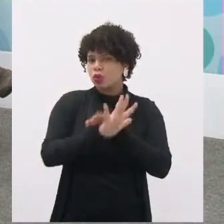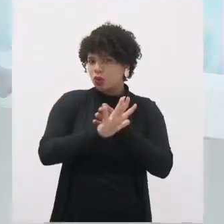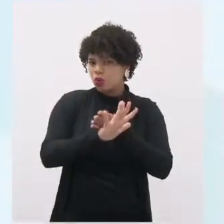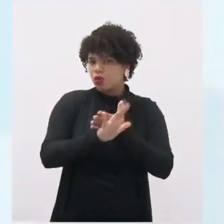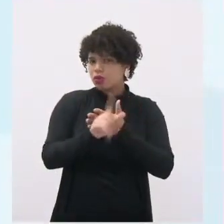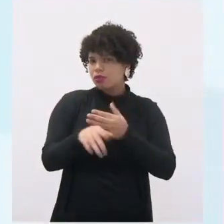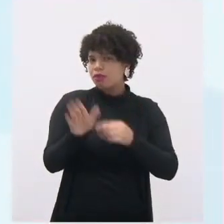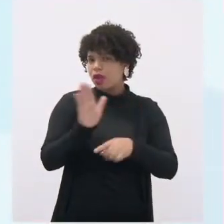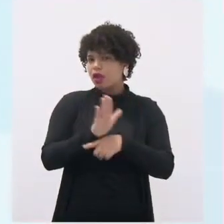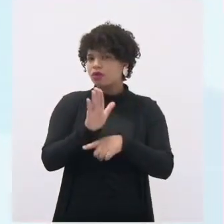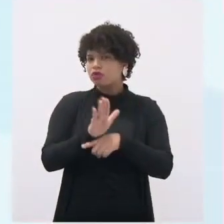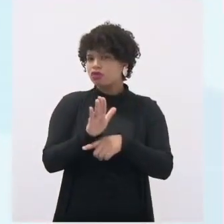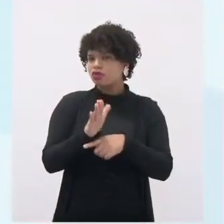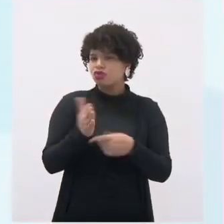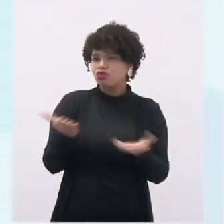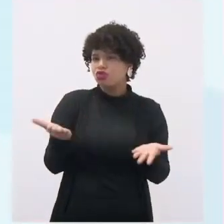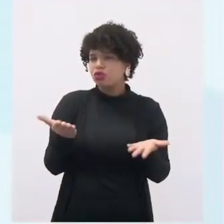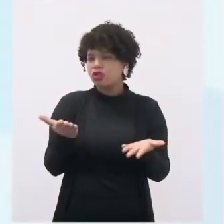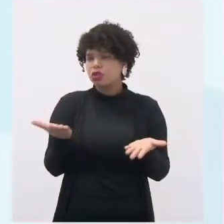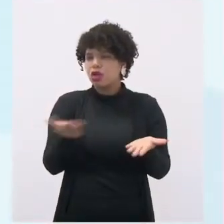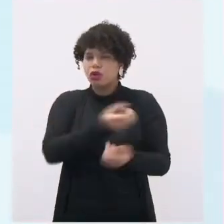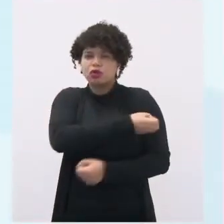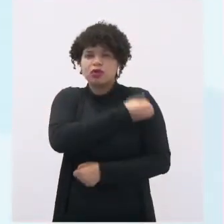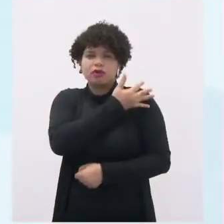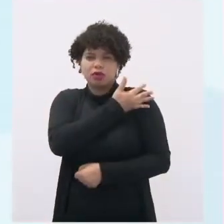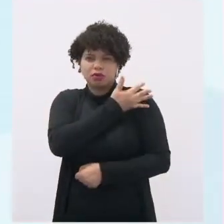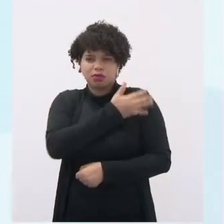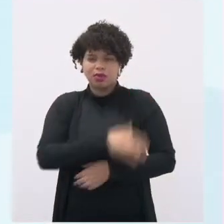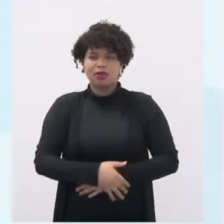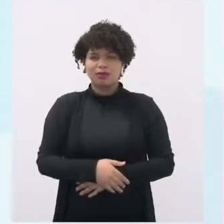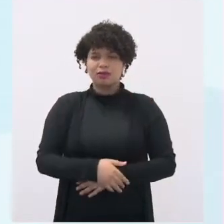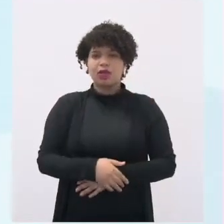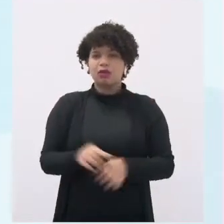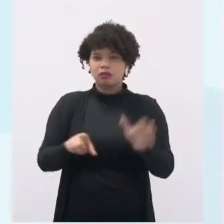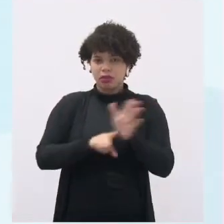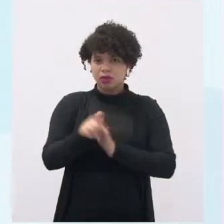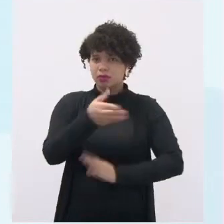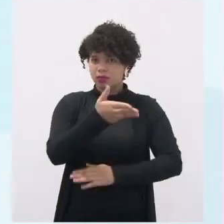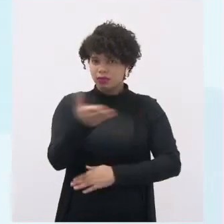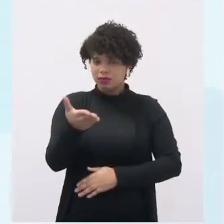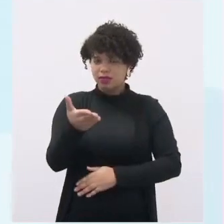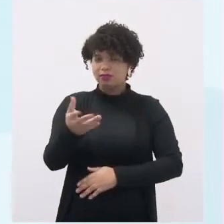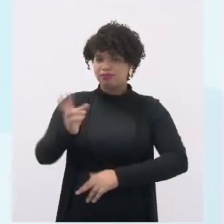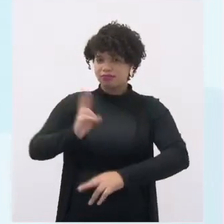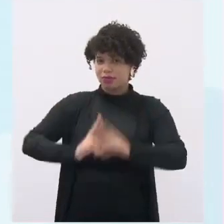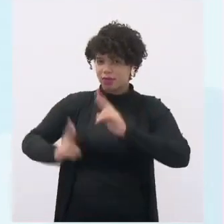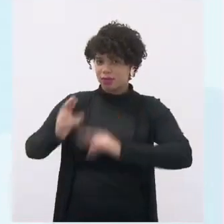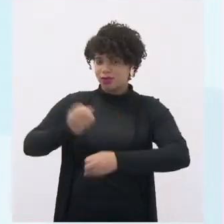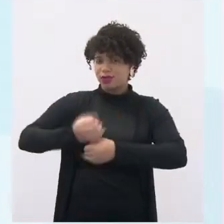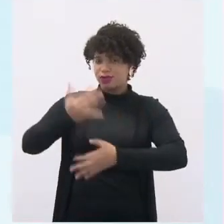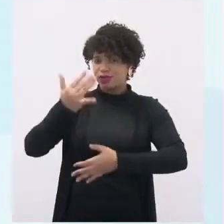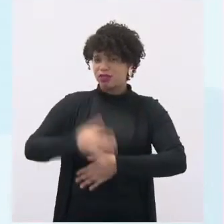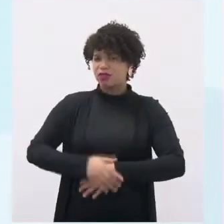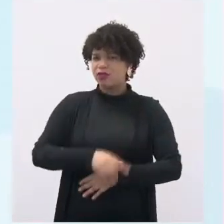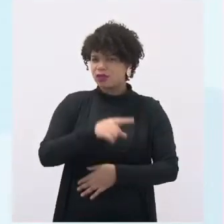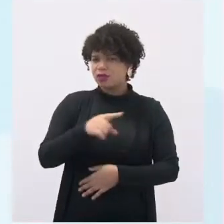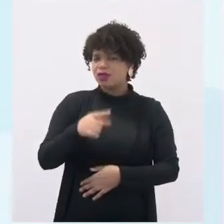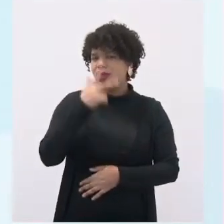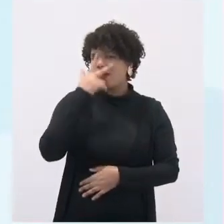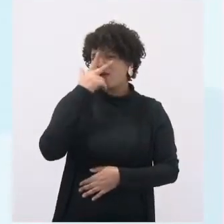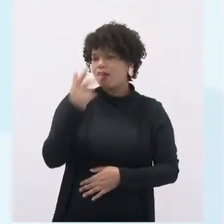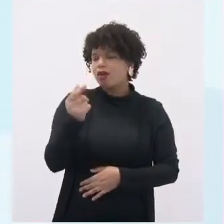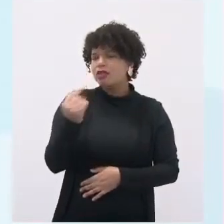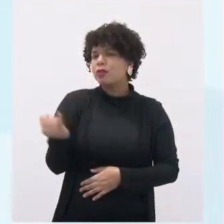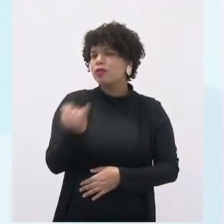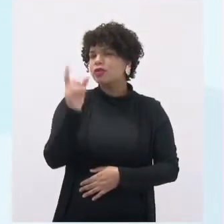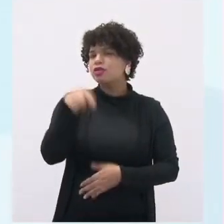as ações dos anos finais. Então, a gente conta com a colaboração de vocês. Vamos responder aí essa questão. Qual é a importância da gente ter um